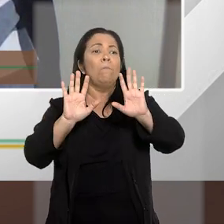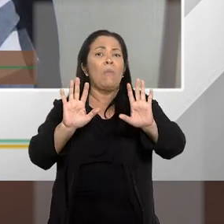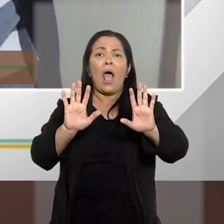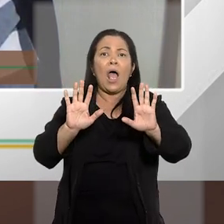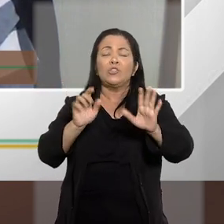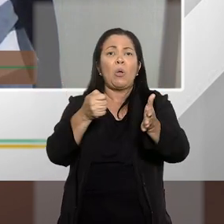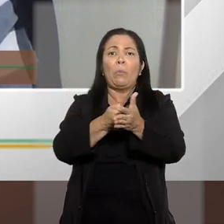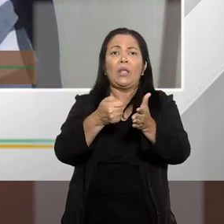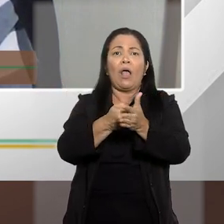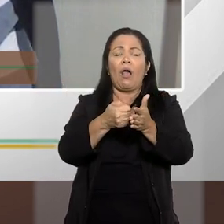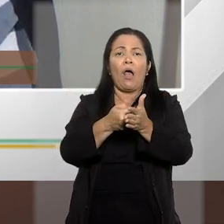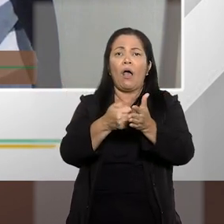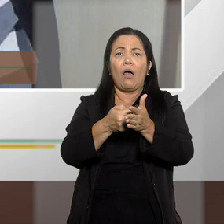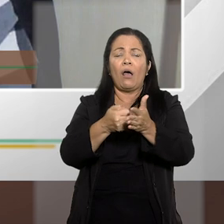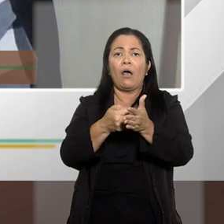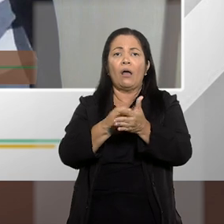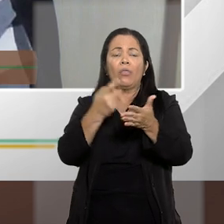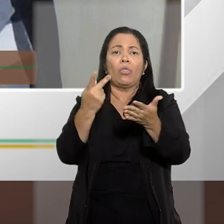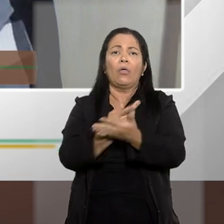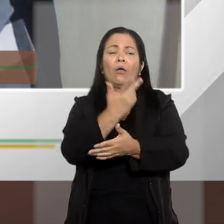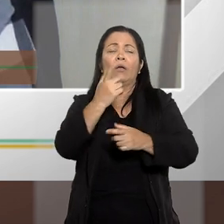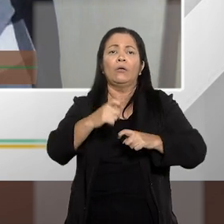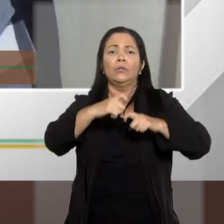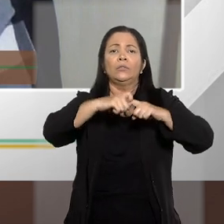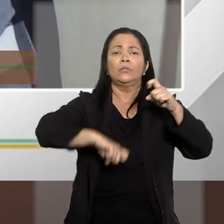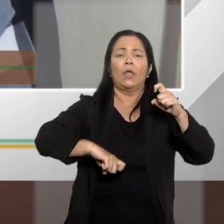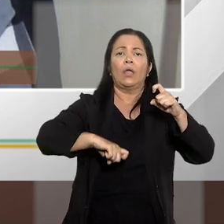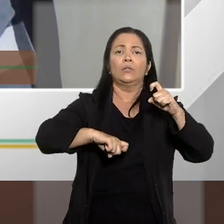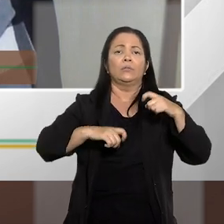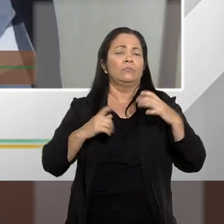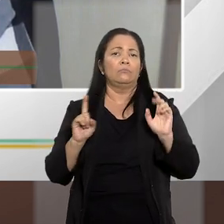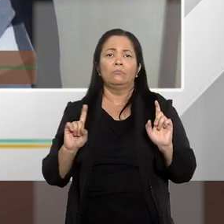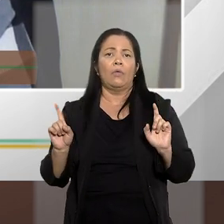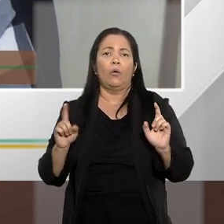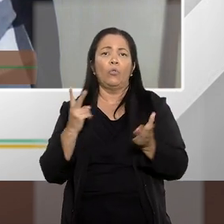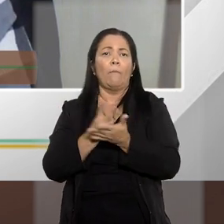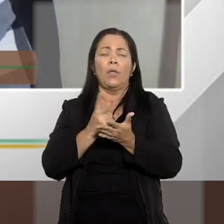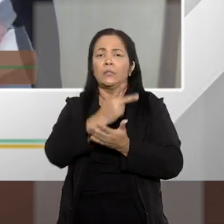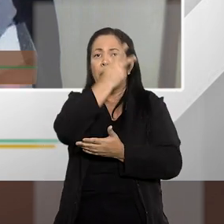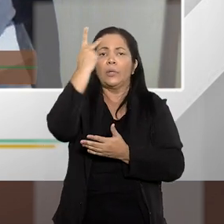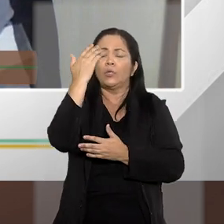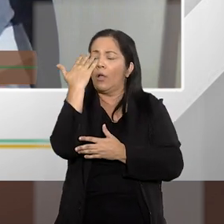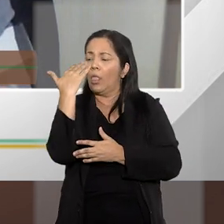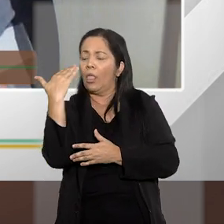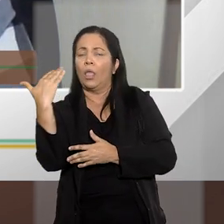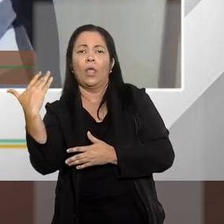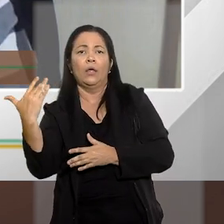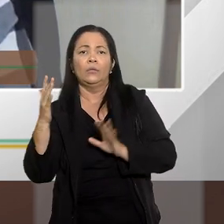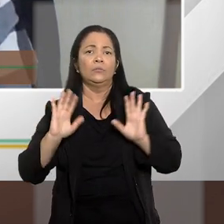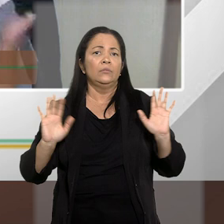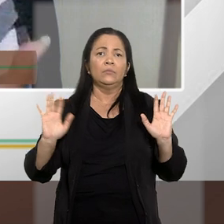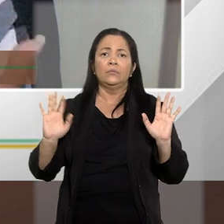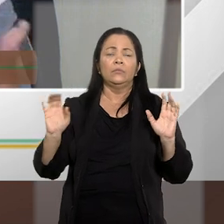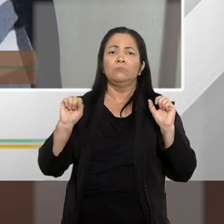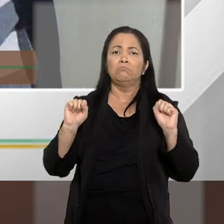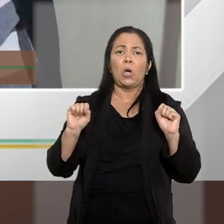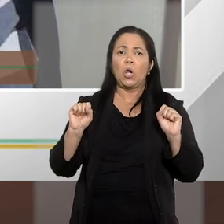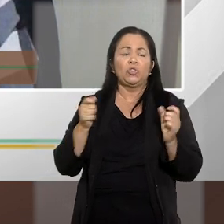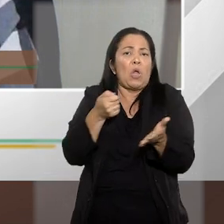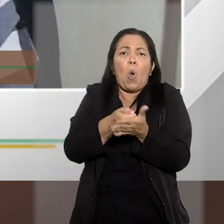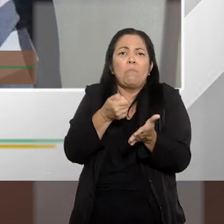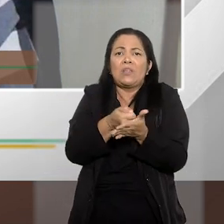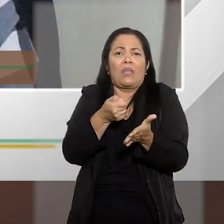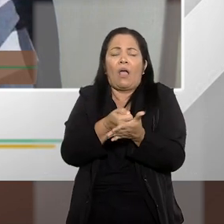Então, essa atração ela pode se corresponder através de forma afetiva, mas não necessariamente, nem